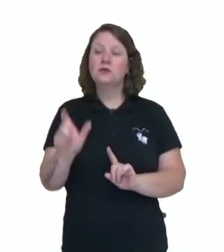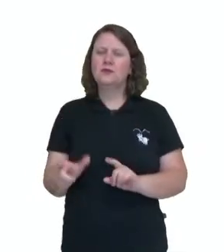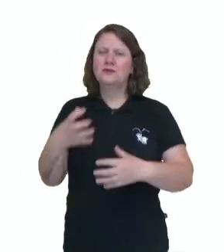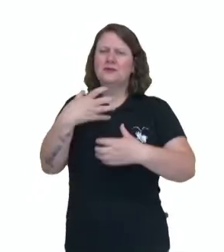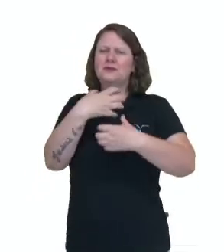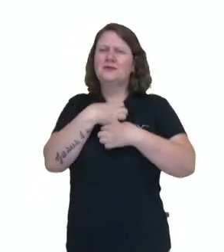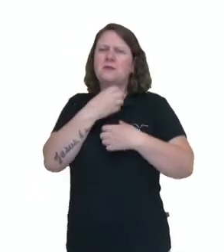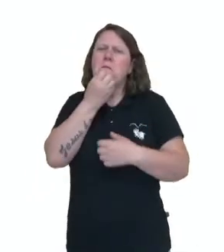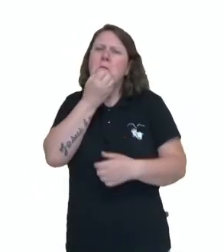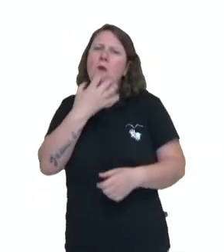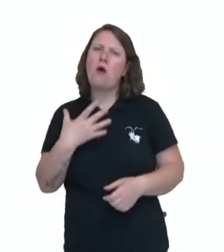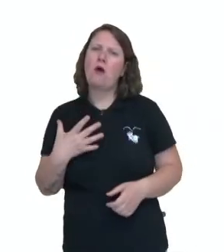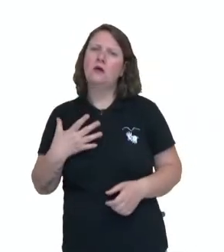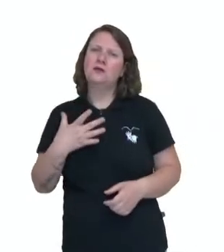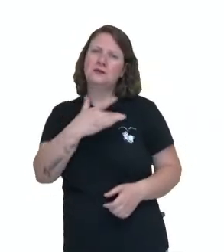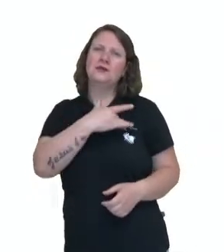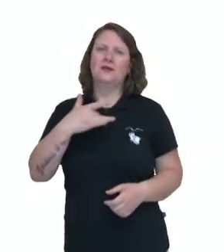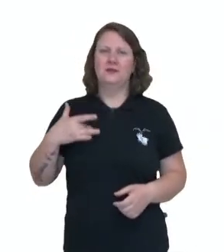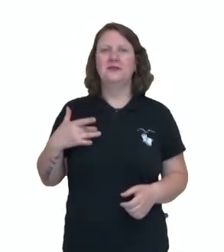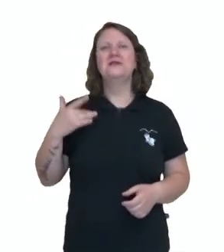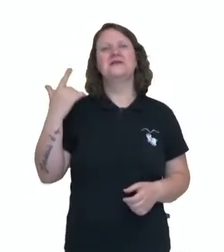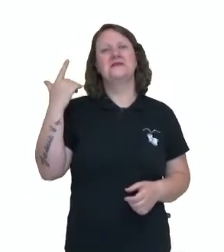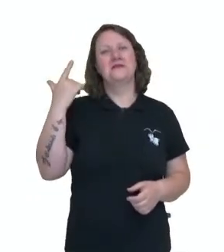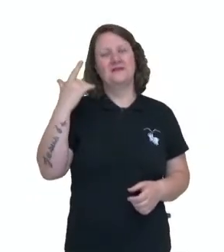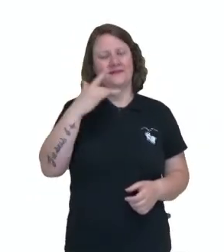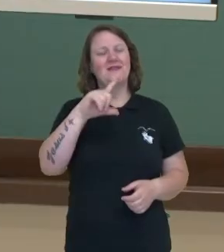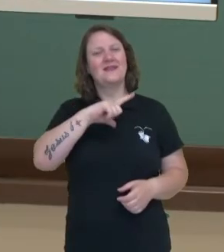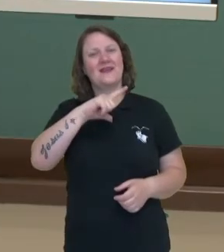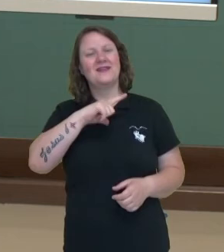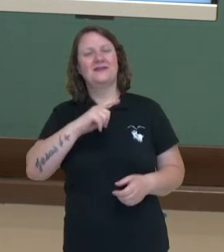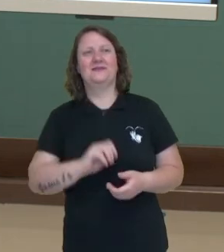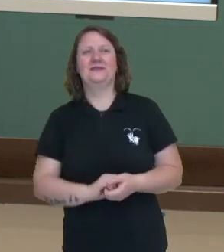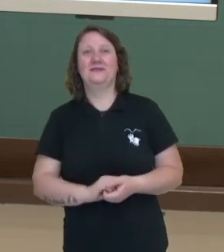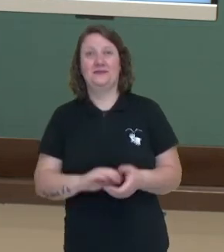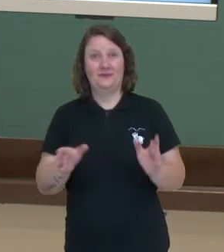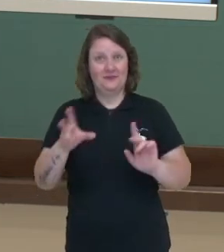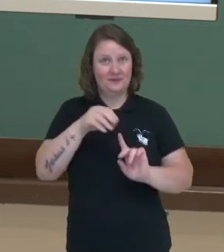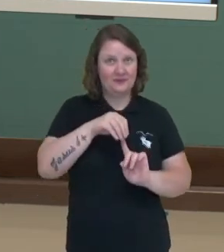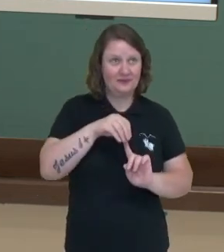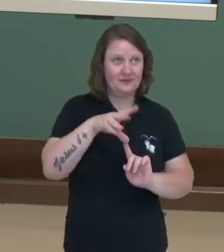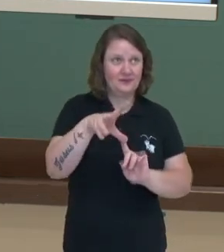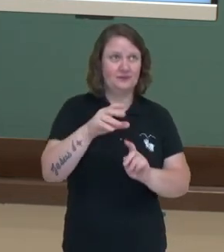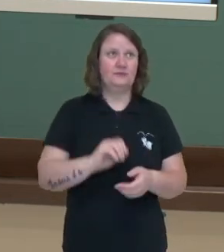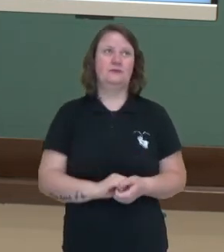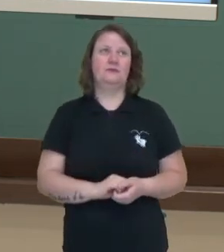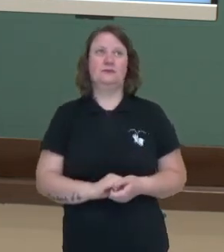com saúde. Vamos conferir isso com a dica que eu dei do quem, né?